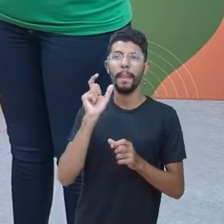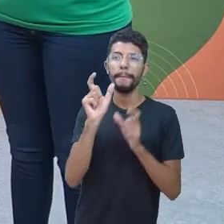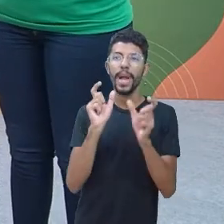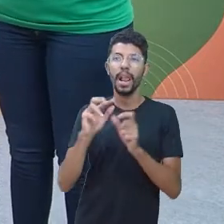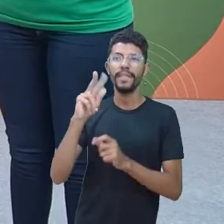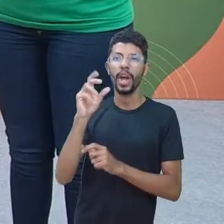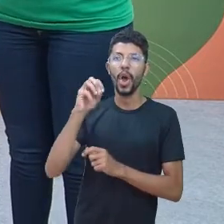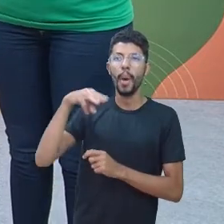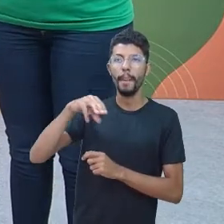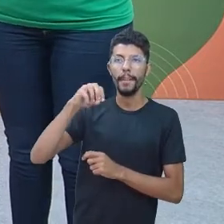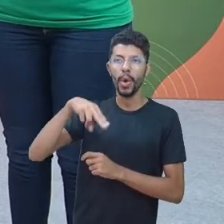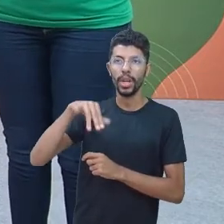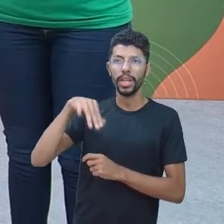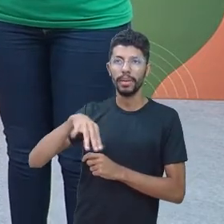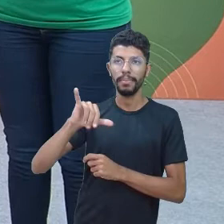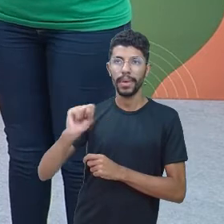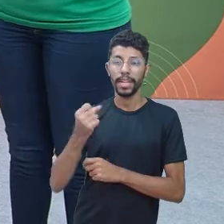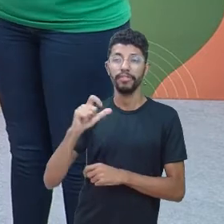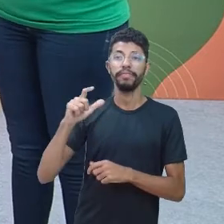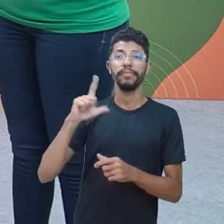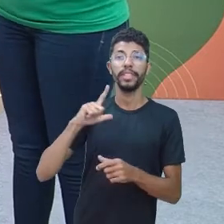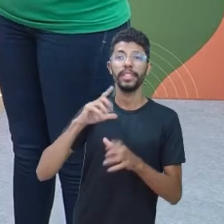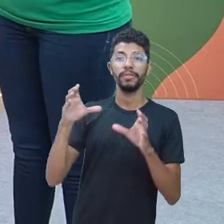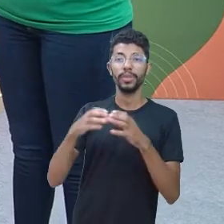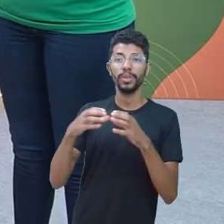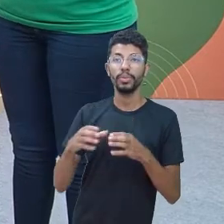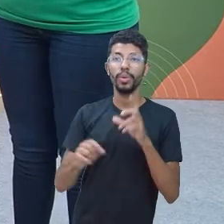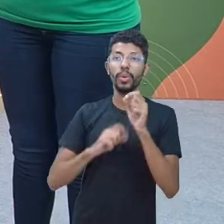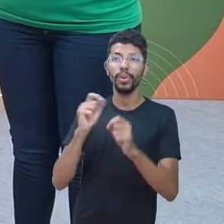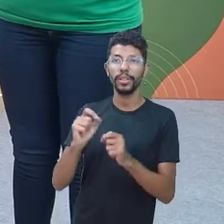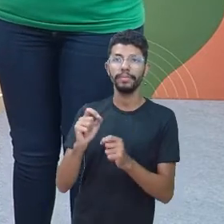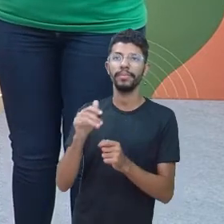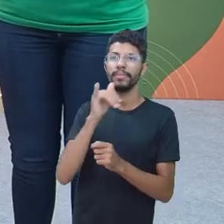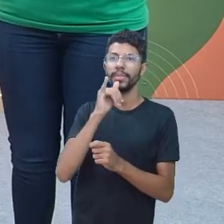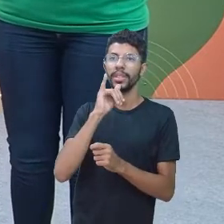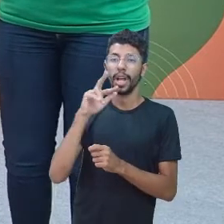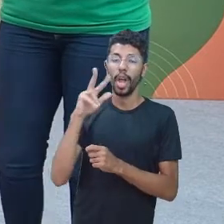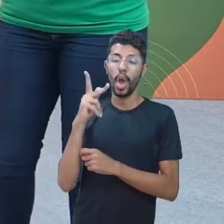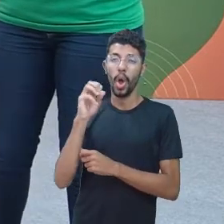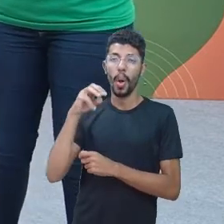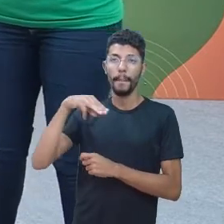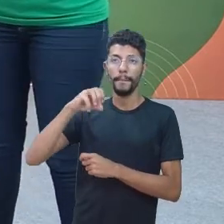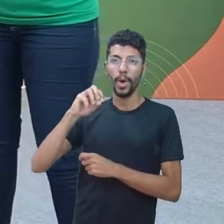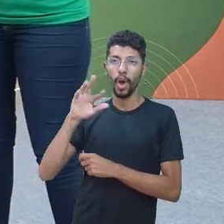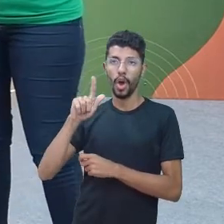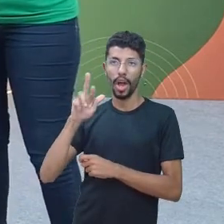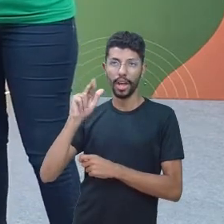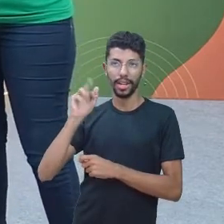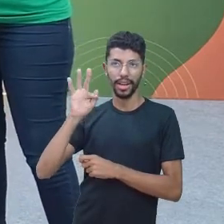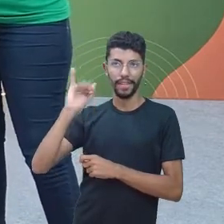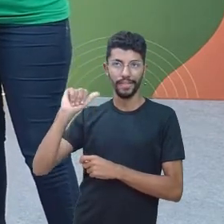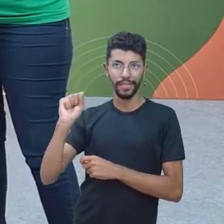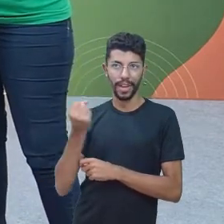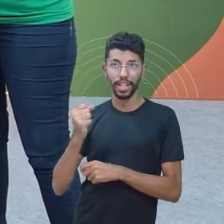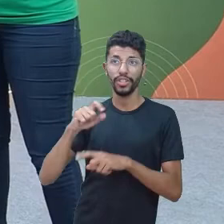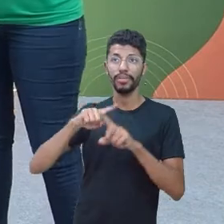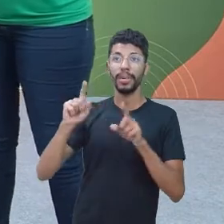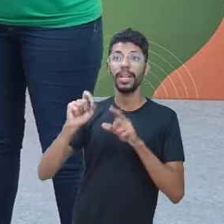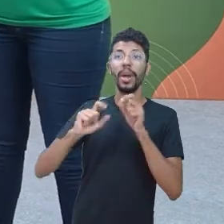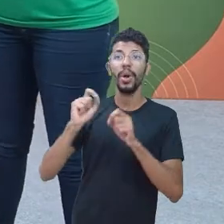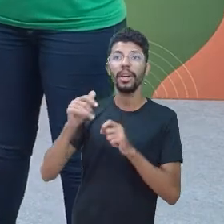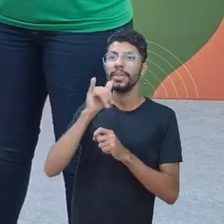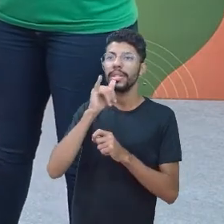são classificadas em homógrafas, que são palavras iguais na grafia e diferentes na pronúncia.